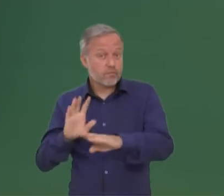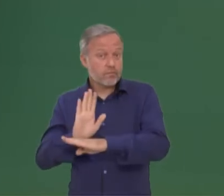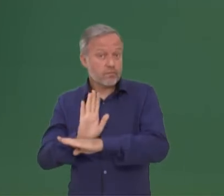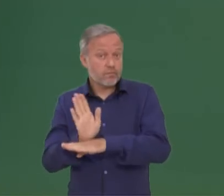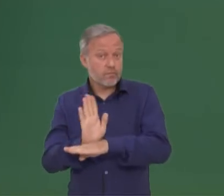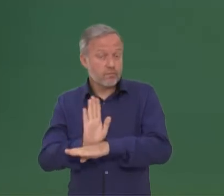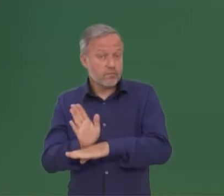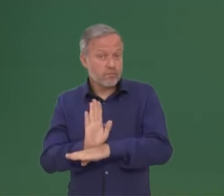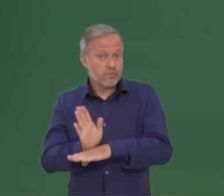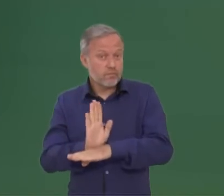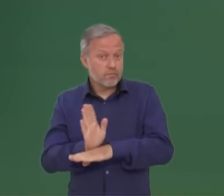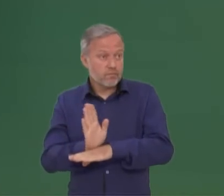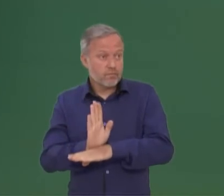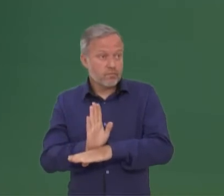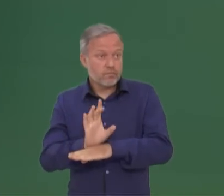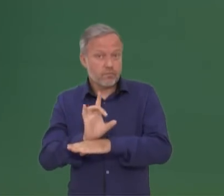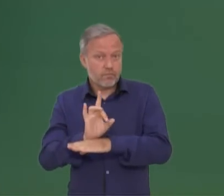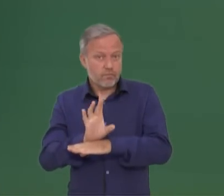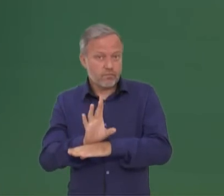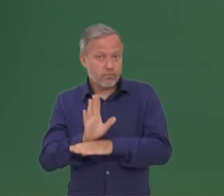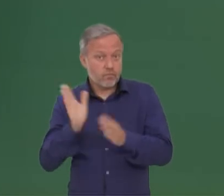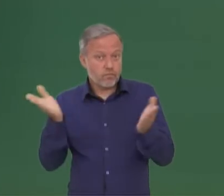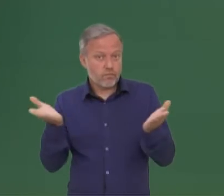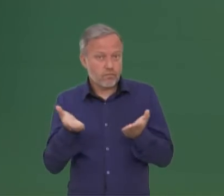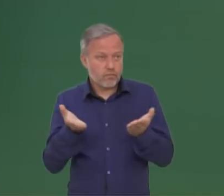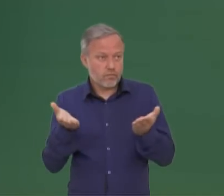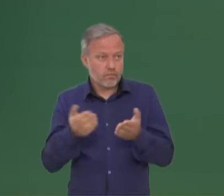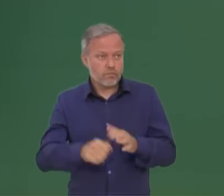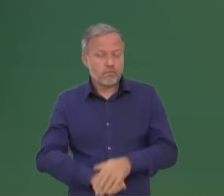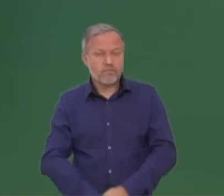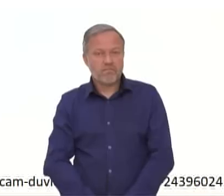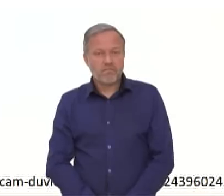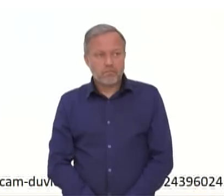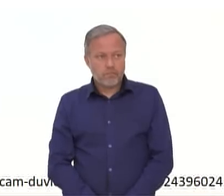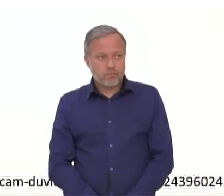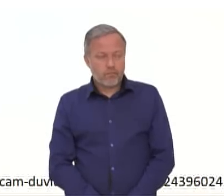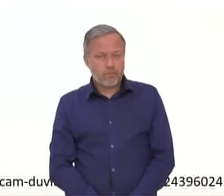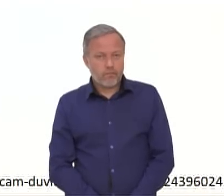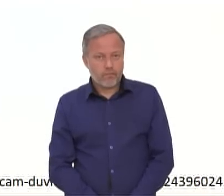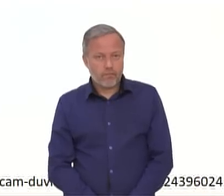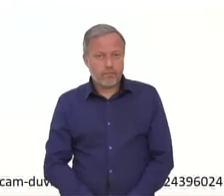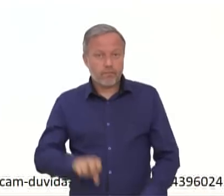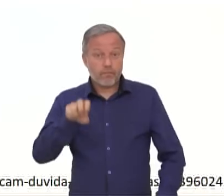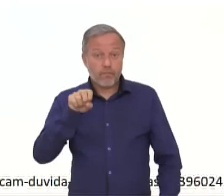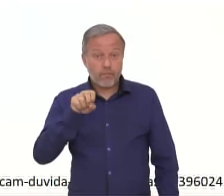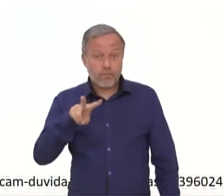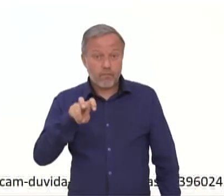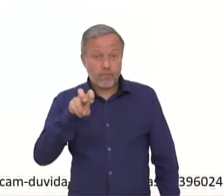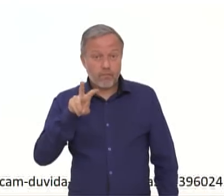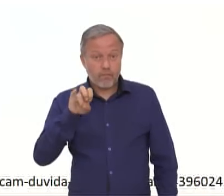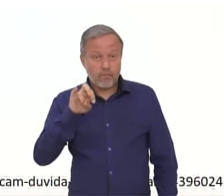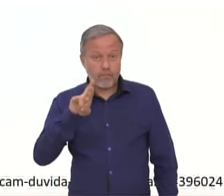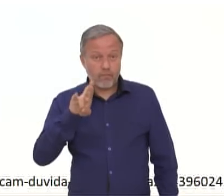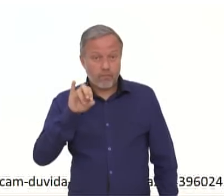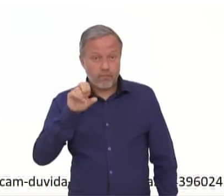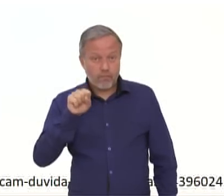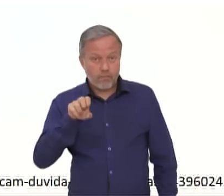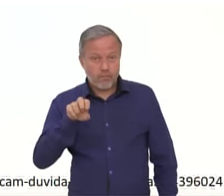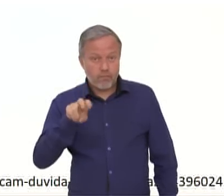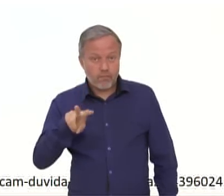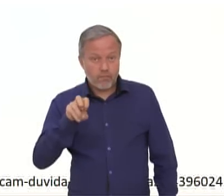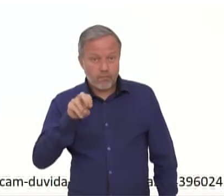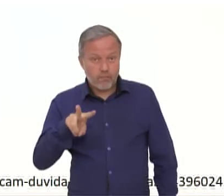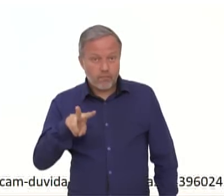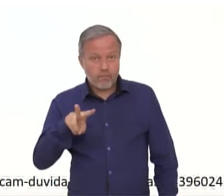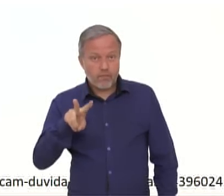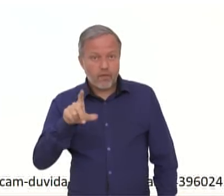televisão um assunto que está super em moda. Então acompanhem comigo a notícia. Vírus pode ser considerado ser